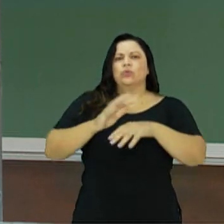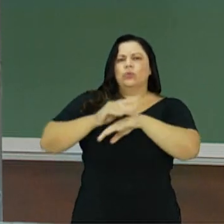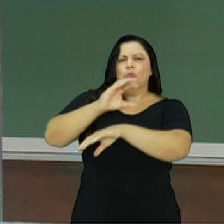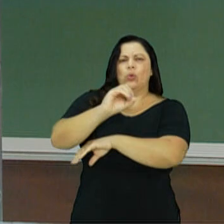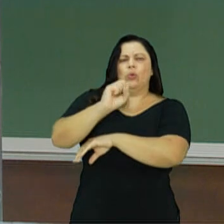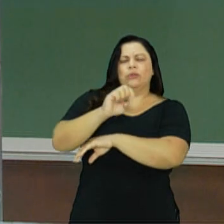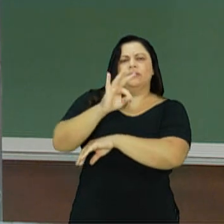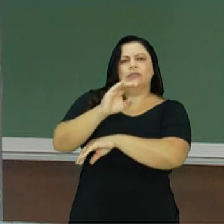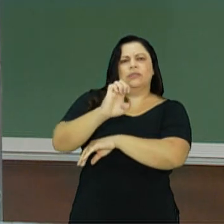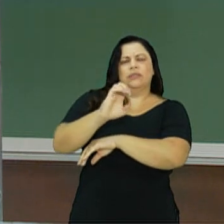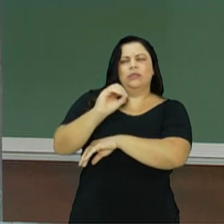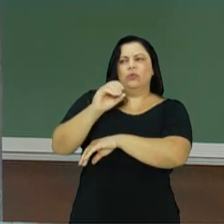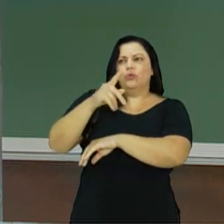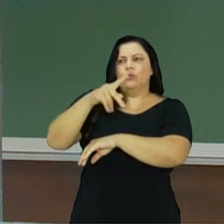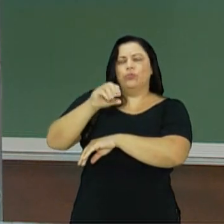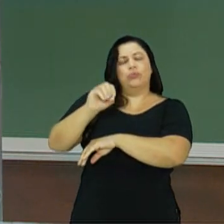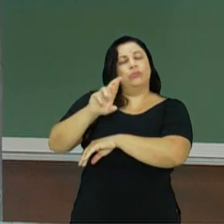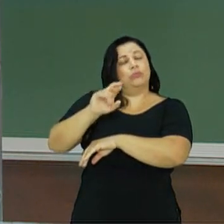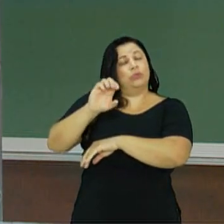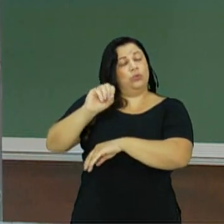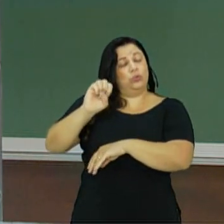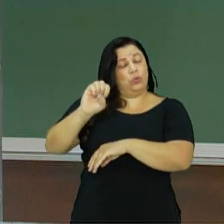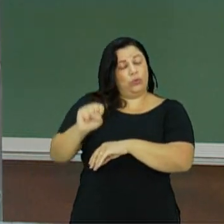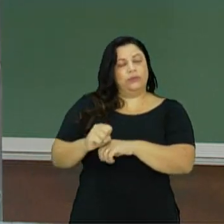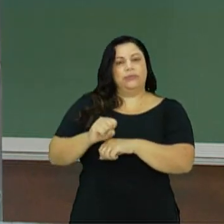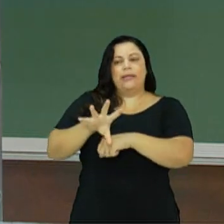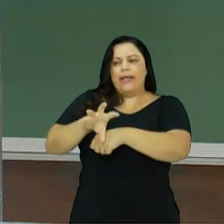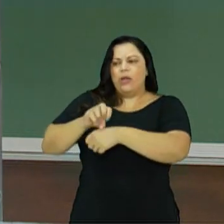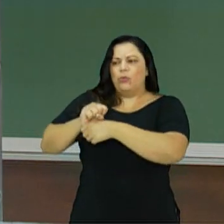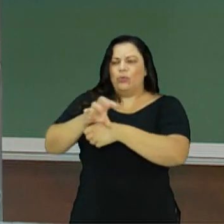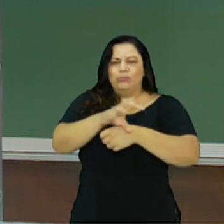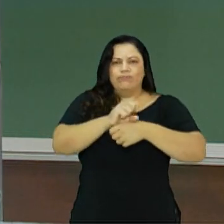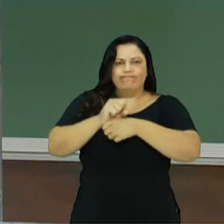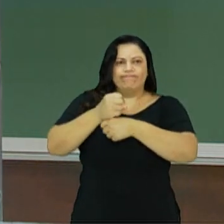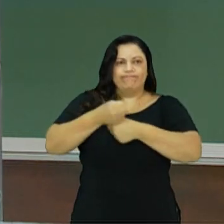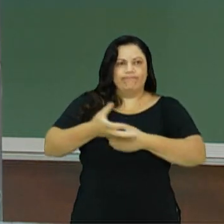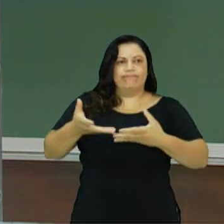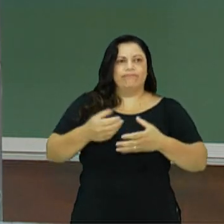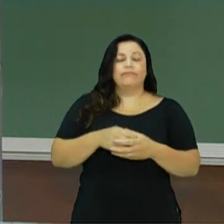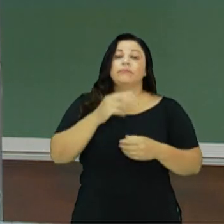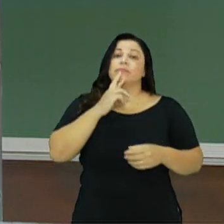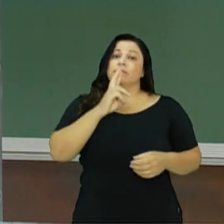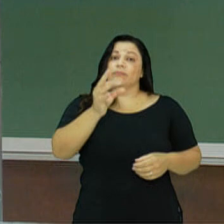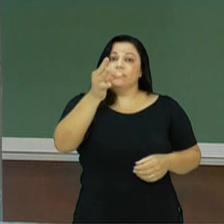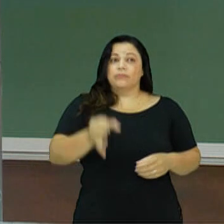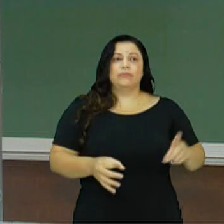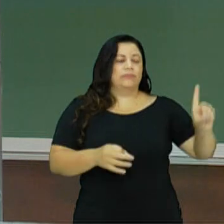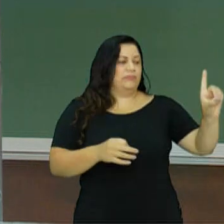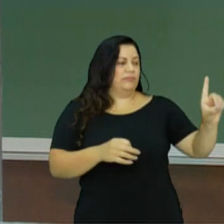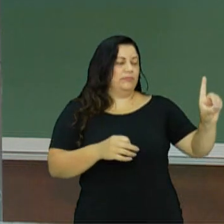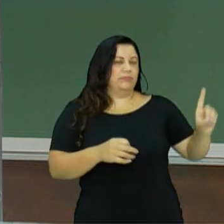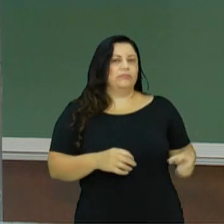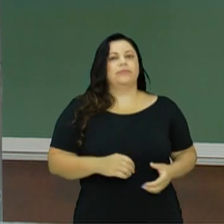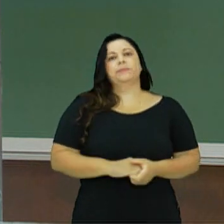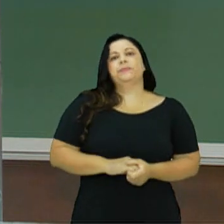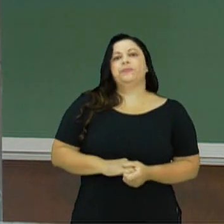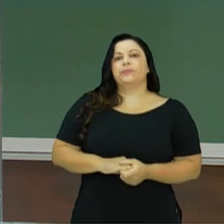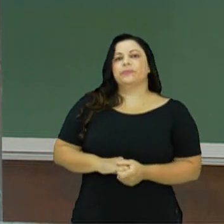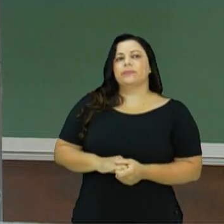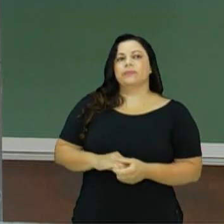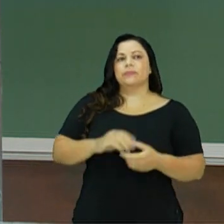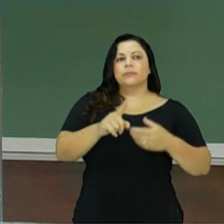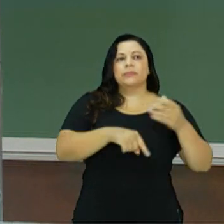esses osteoclastos atuam consumindo aquela matriz óssea. Portanto, vai ser a letra D a correta, né? A última seria,